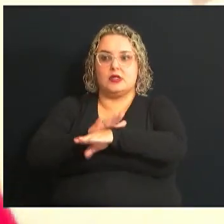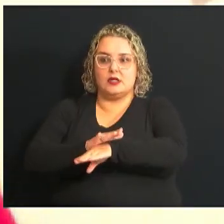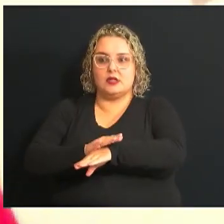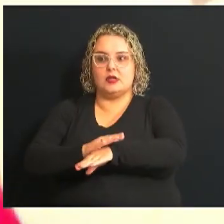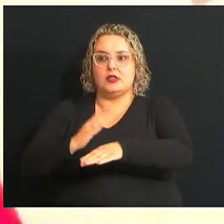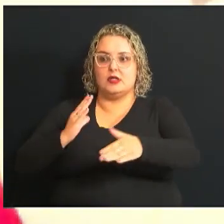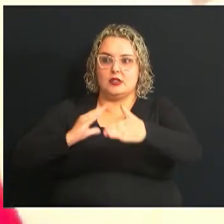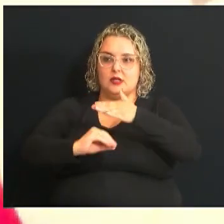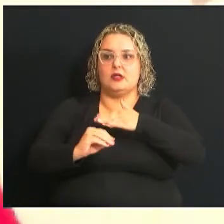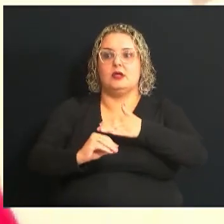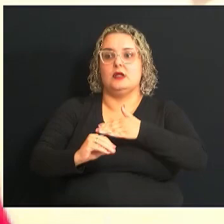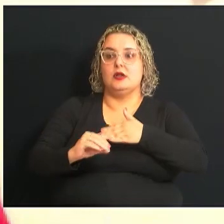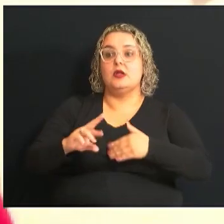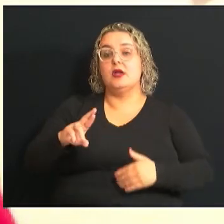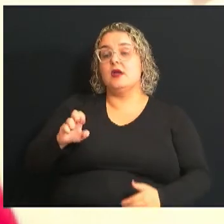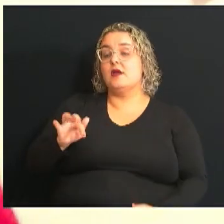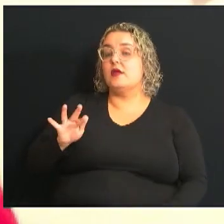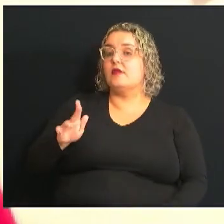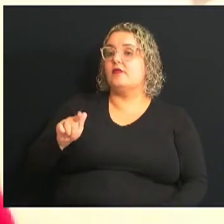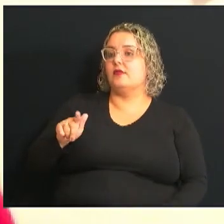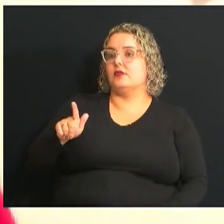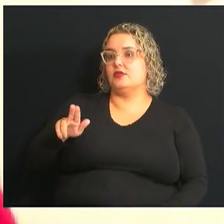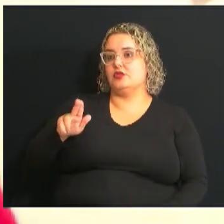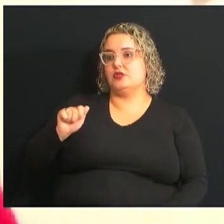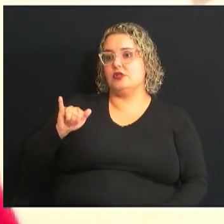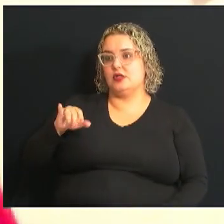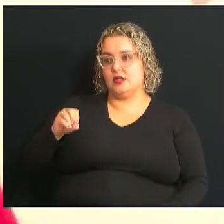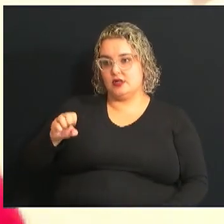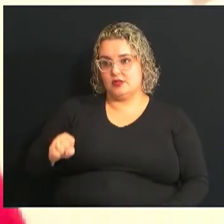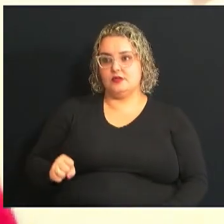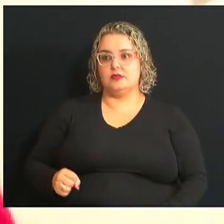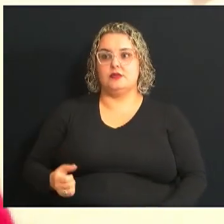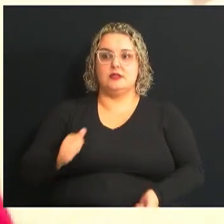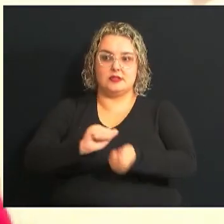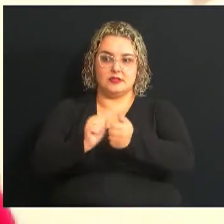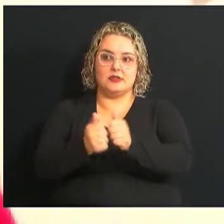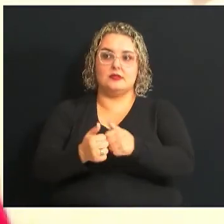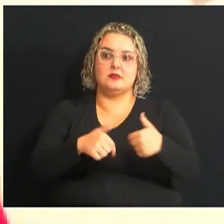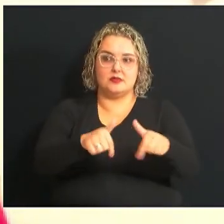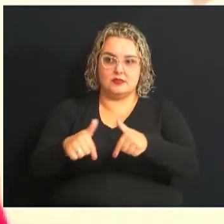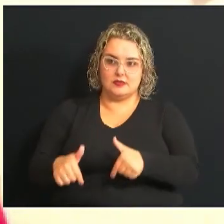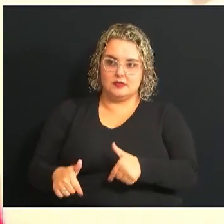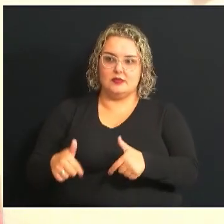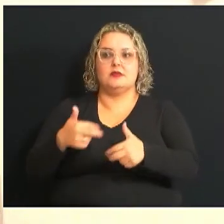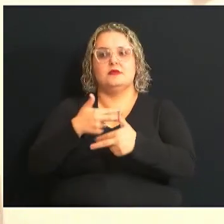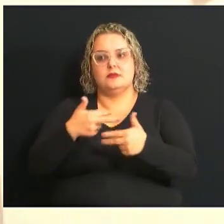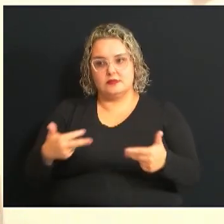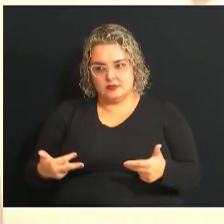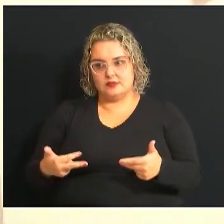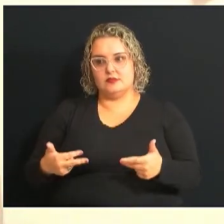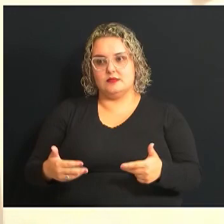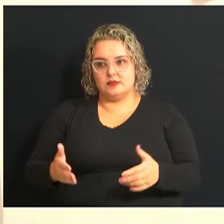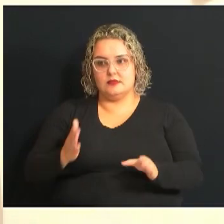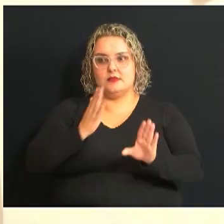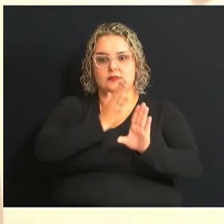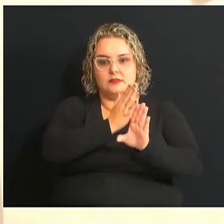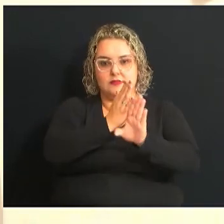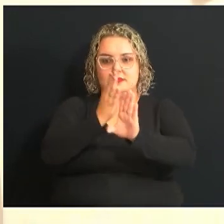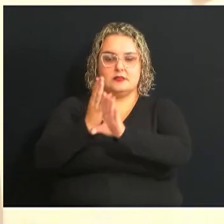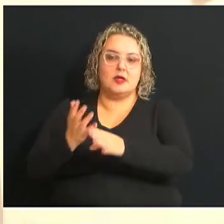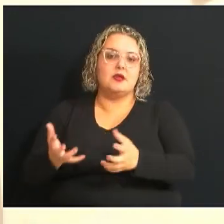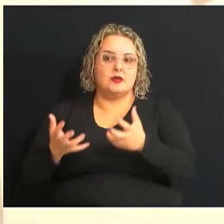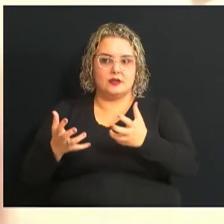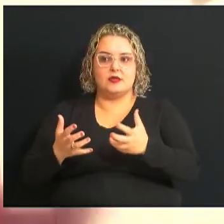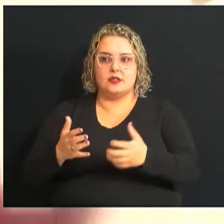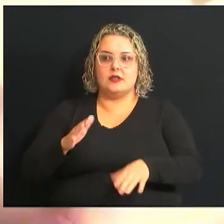e refugiados a se recolocarem no mercado de trabalho. Então, isso foi uma coisa que eu fui descobrindo, né? Que eu queria ajudar